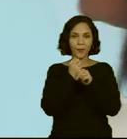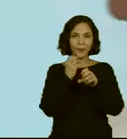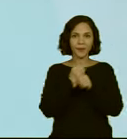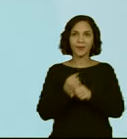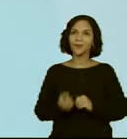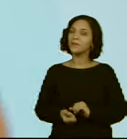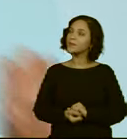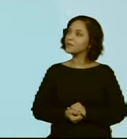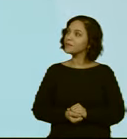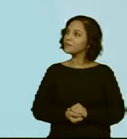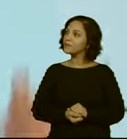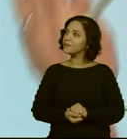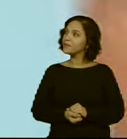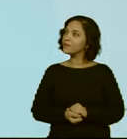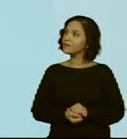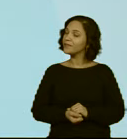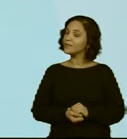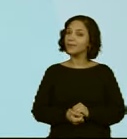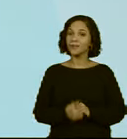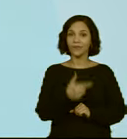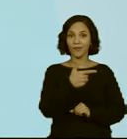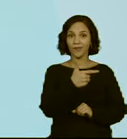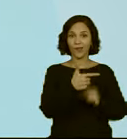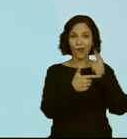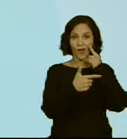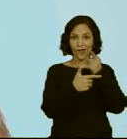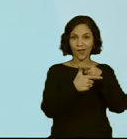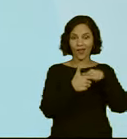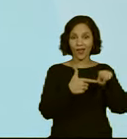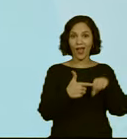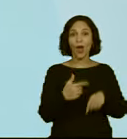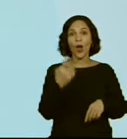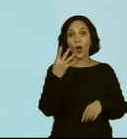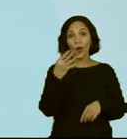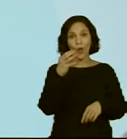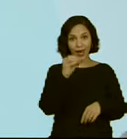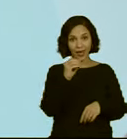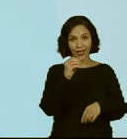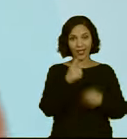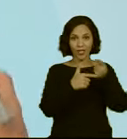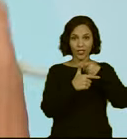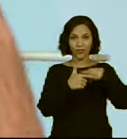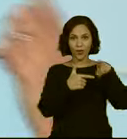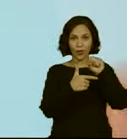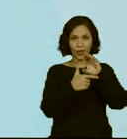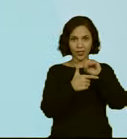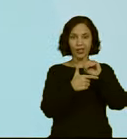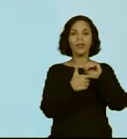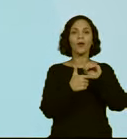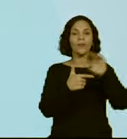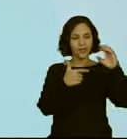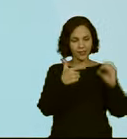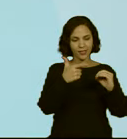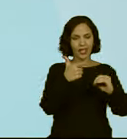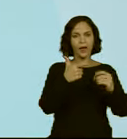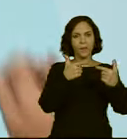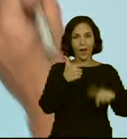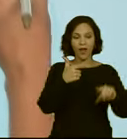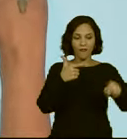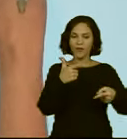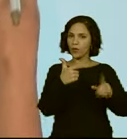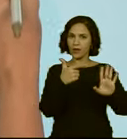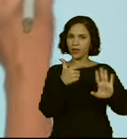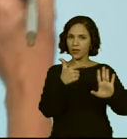ficar 0 40 / 80 também é menor a gente acrescenta mais 10 mas não precisa colocar mais